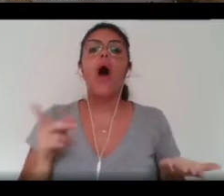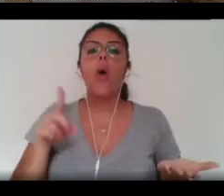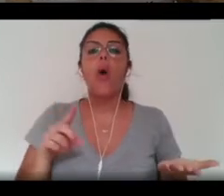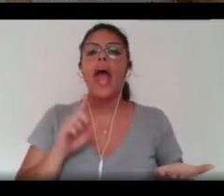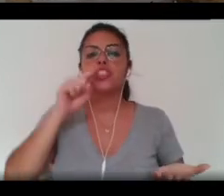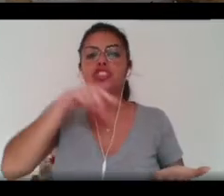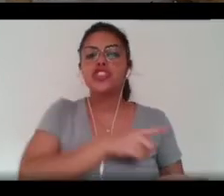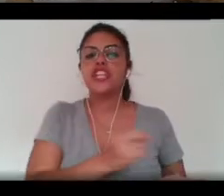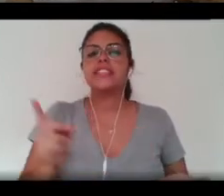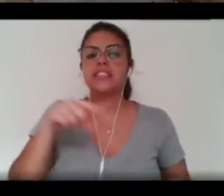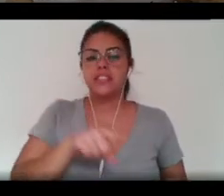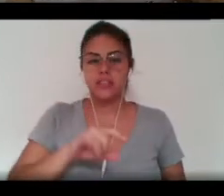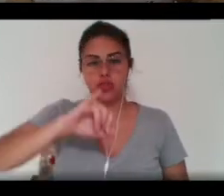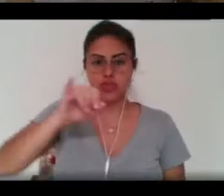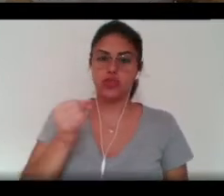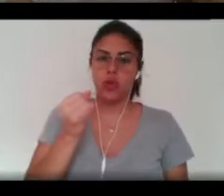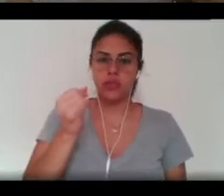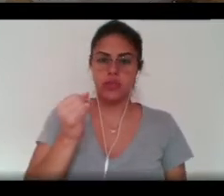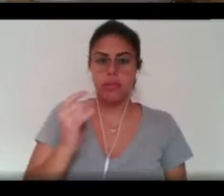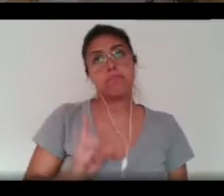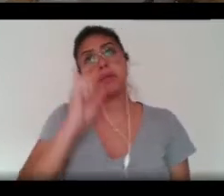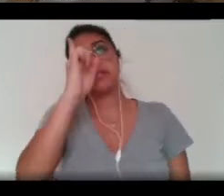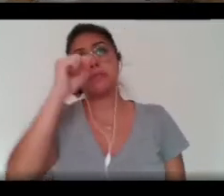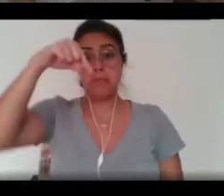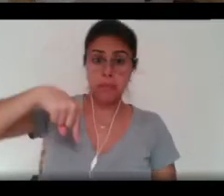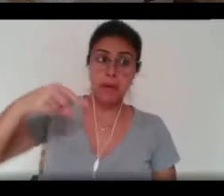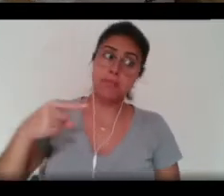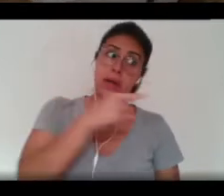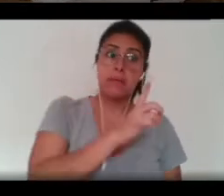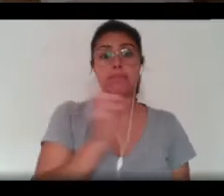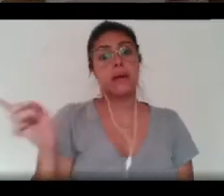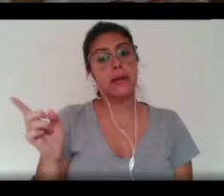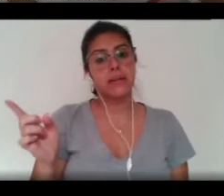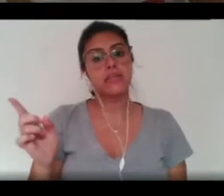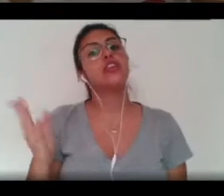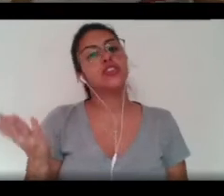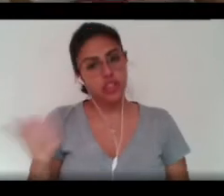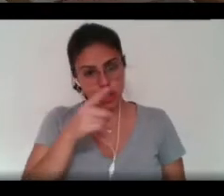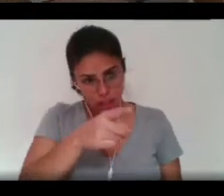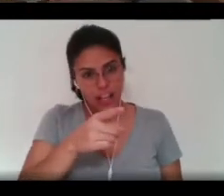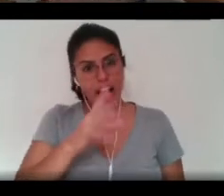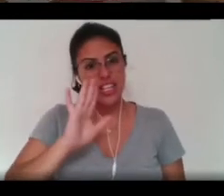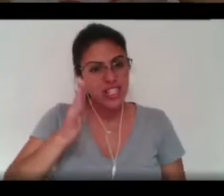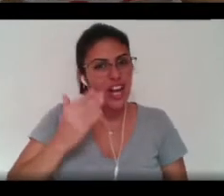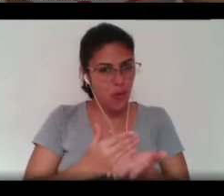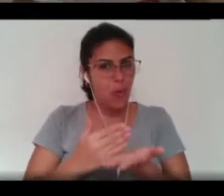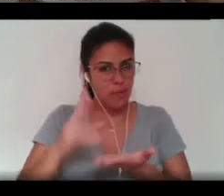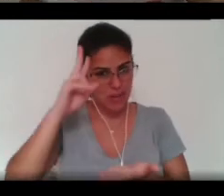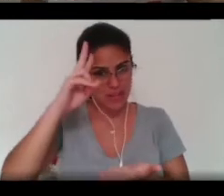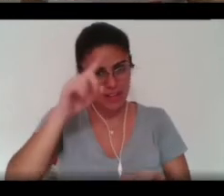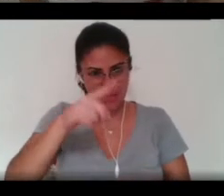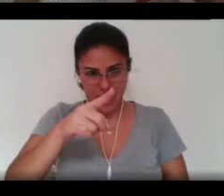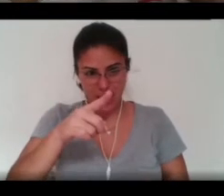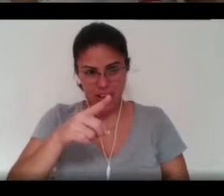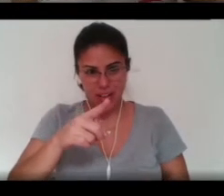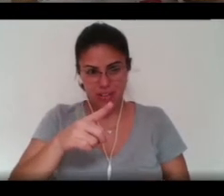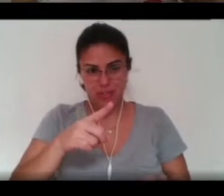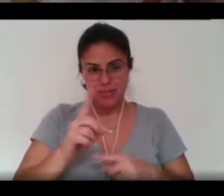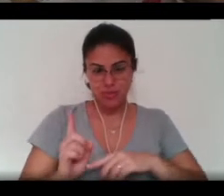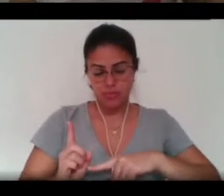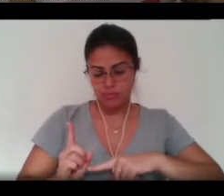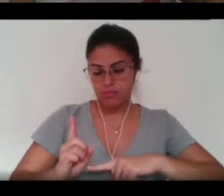definir no seu problema qual a direção J, senão não faz sentido nenhum, né? E isso a gente fez aqui, ó,